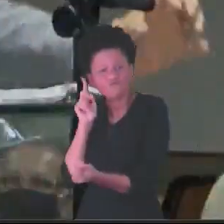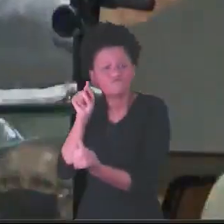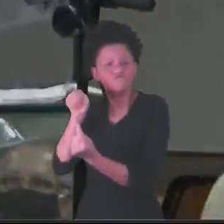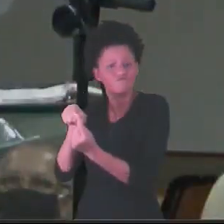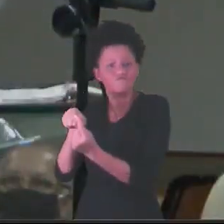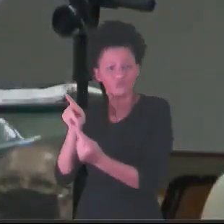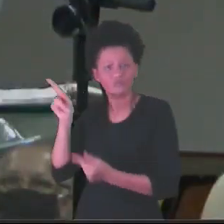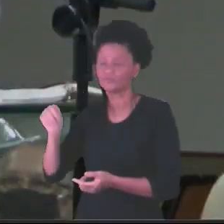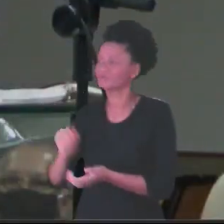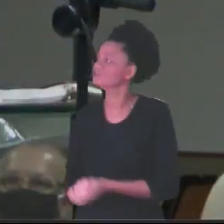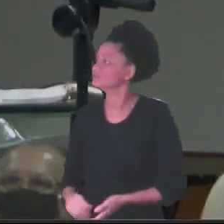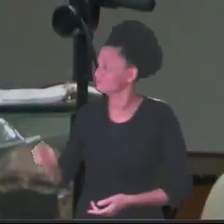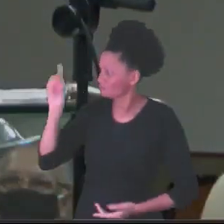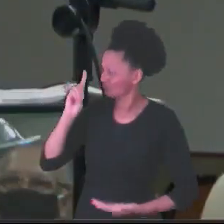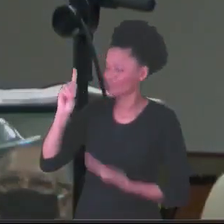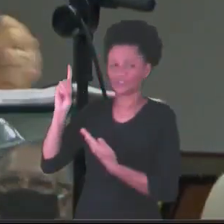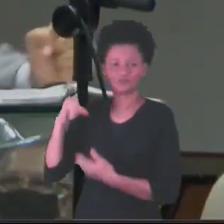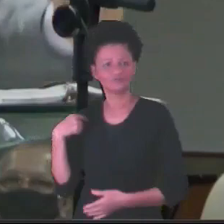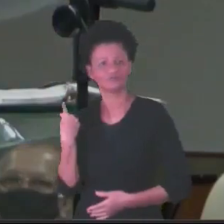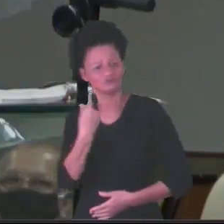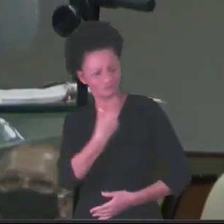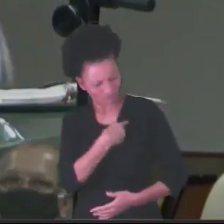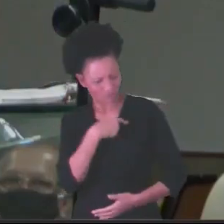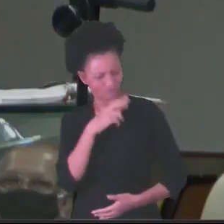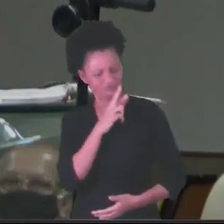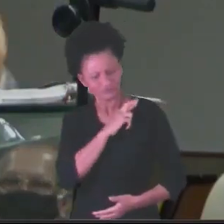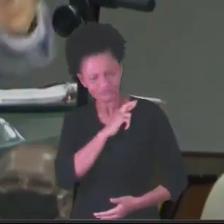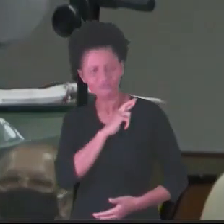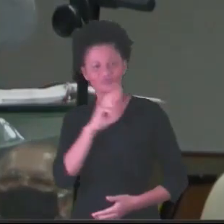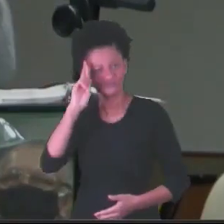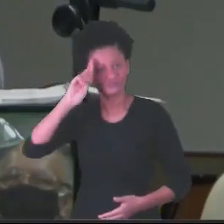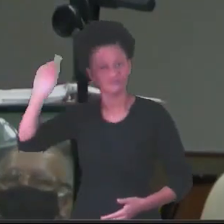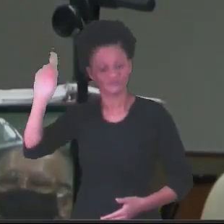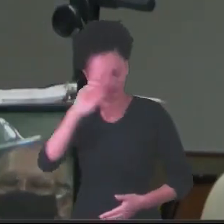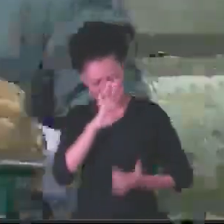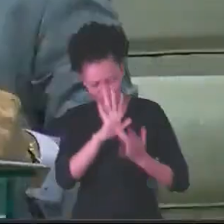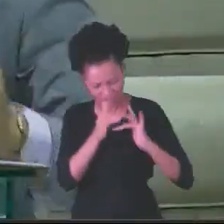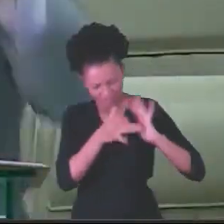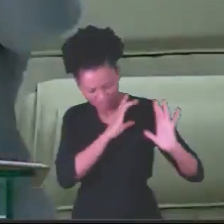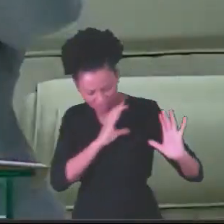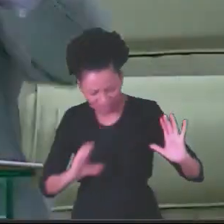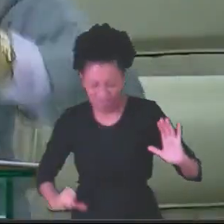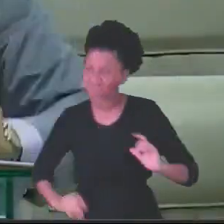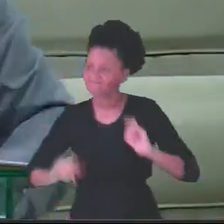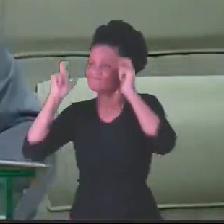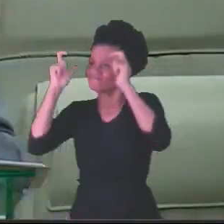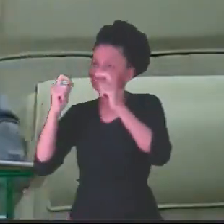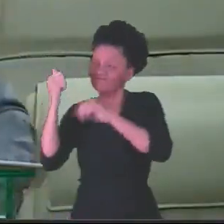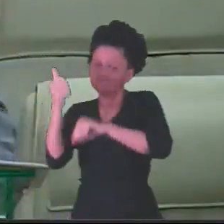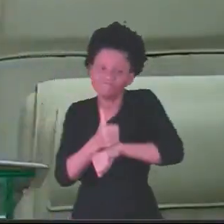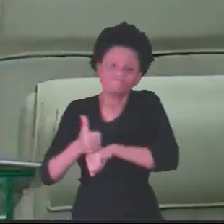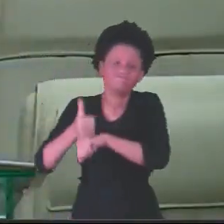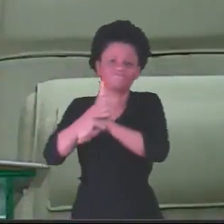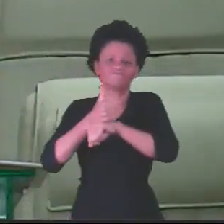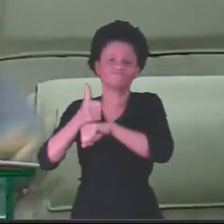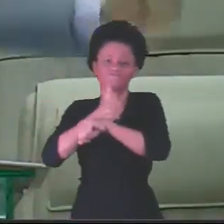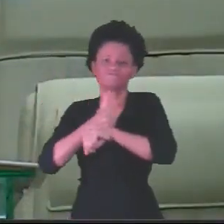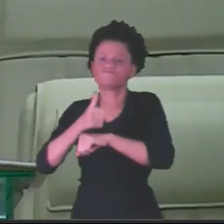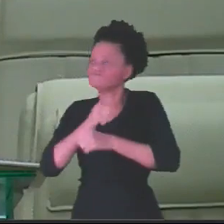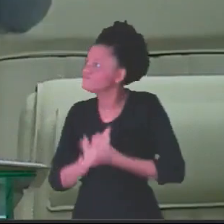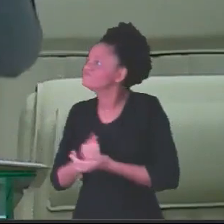é o nosso jesus cristo rei dos reis e senhor dos senhores ele chama seu marido